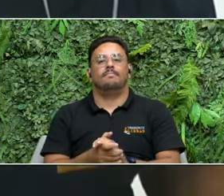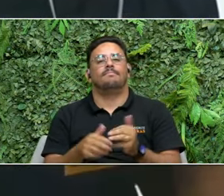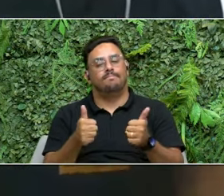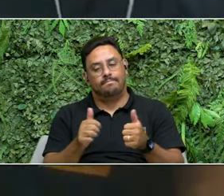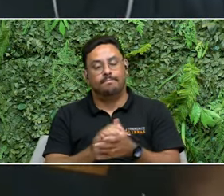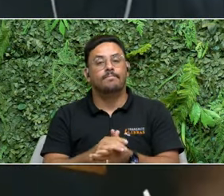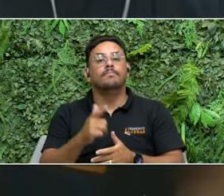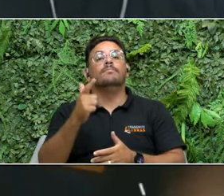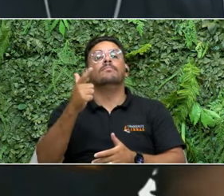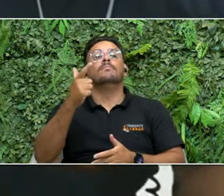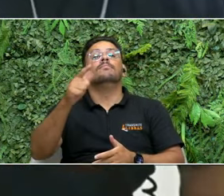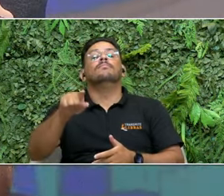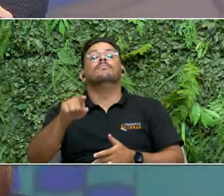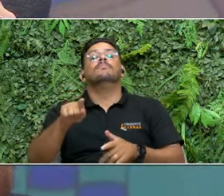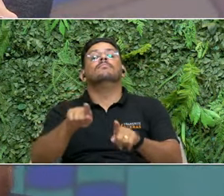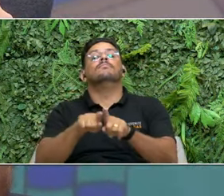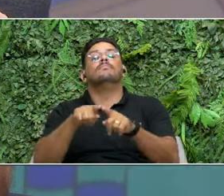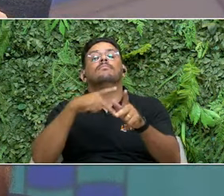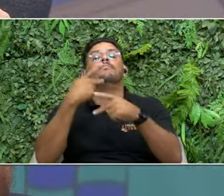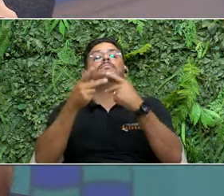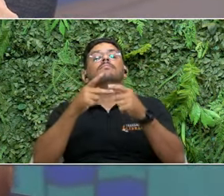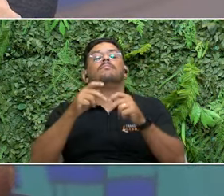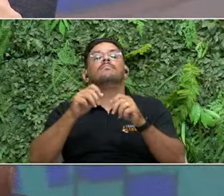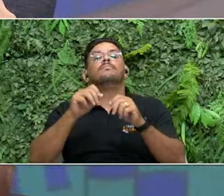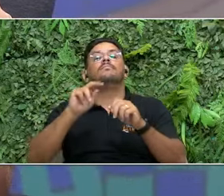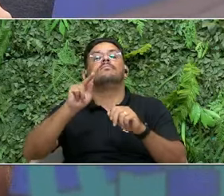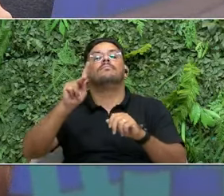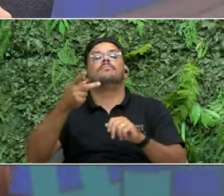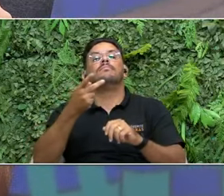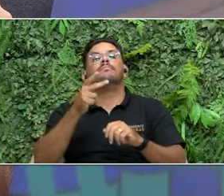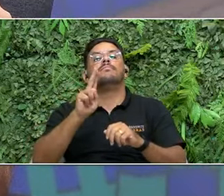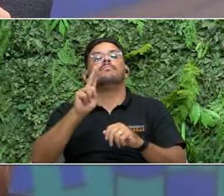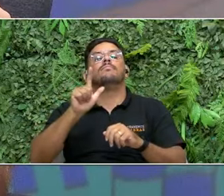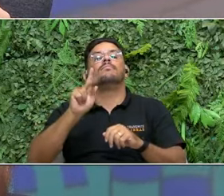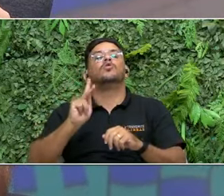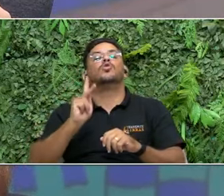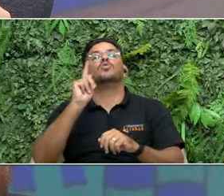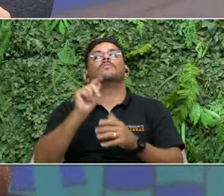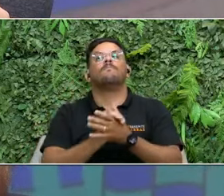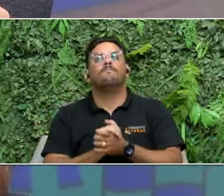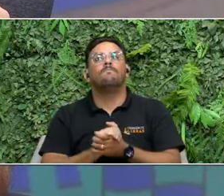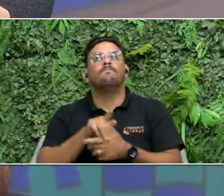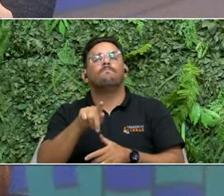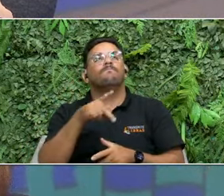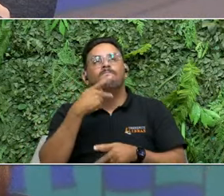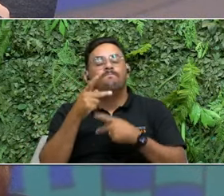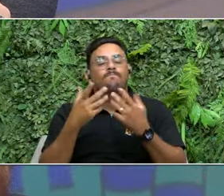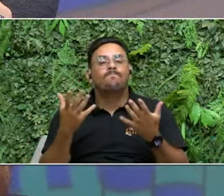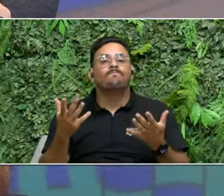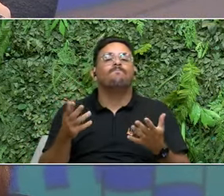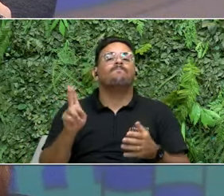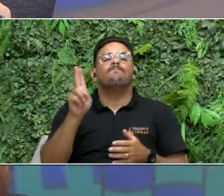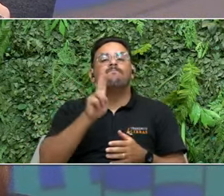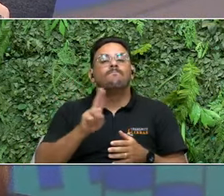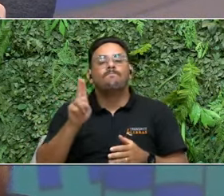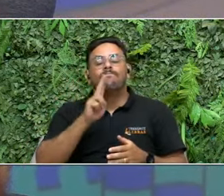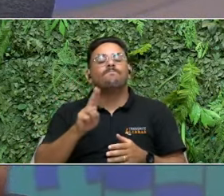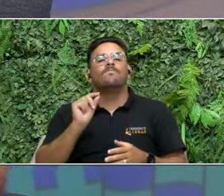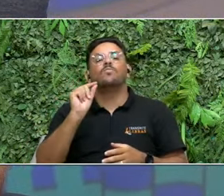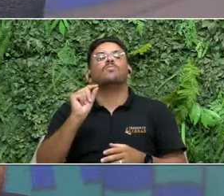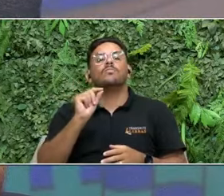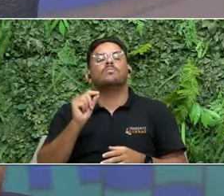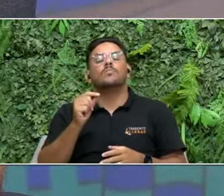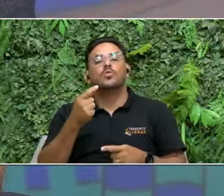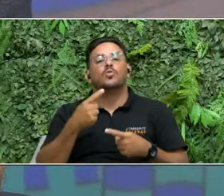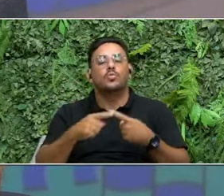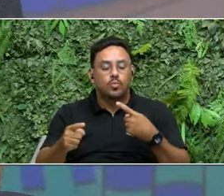e outra bom agora falando do Hulk eh o Hulk Ele usou duas vezes a mesma expressão ele